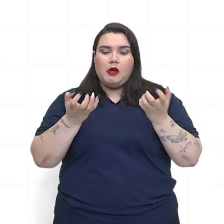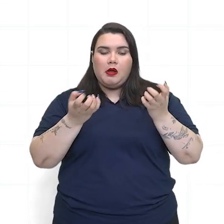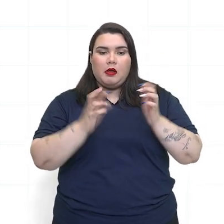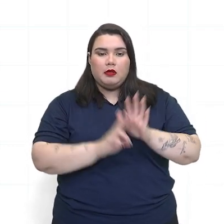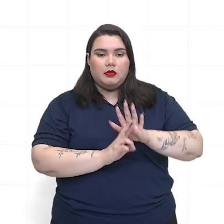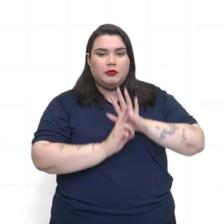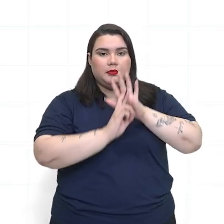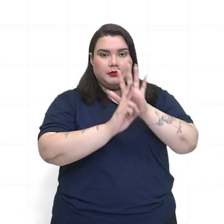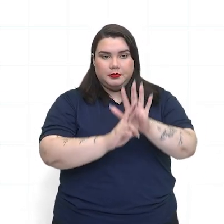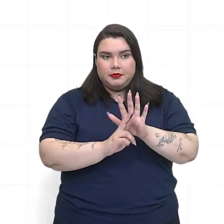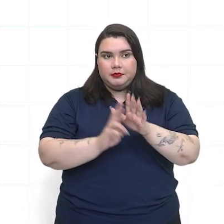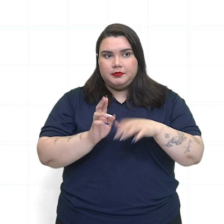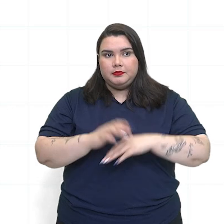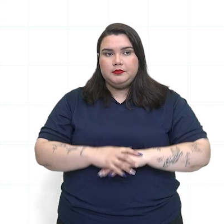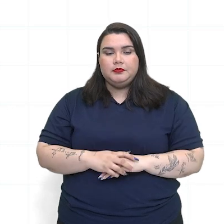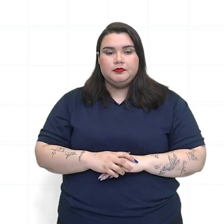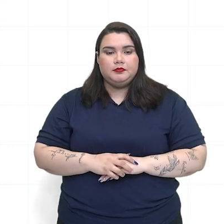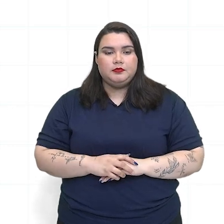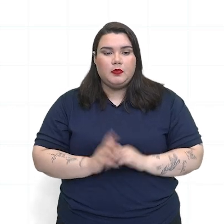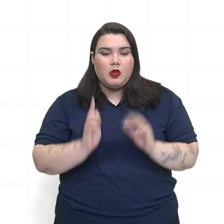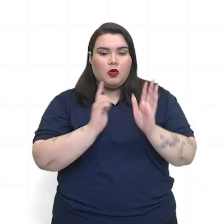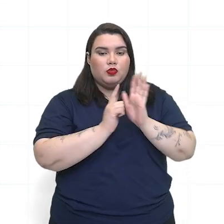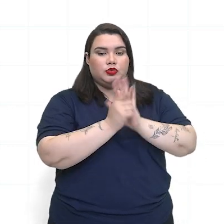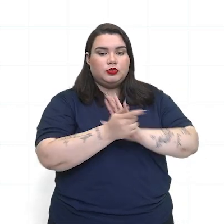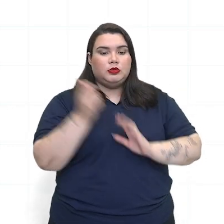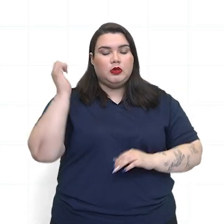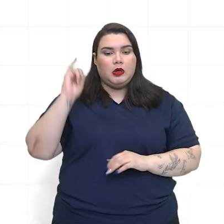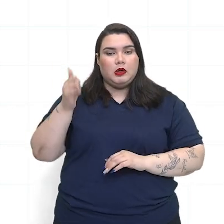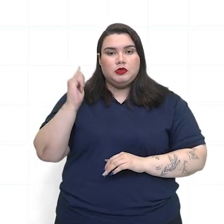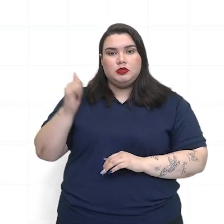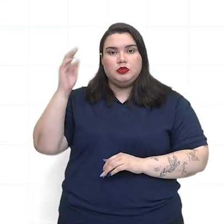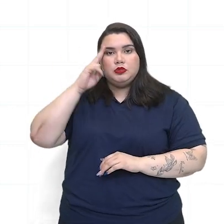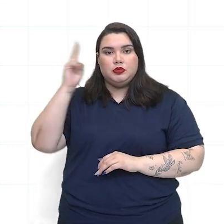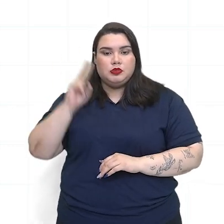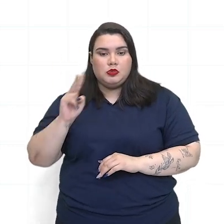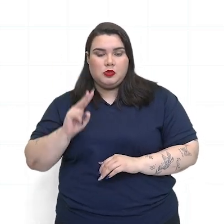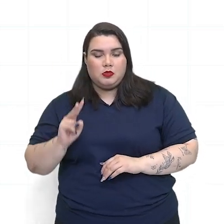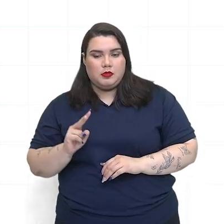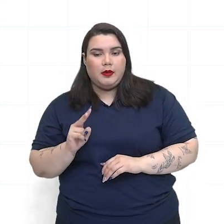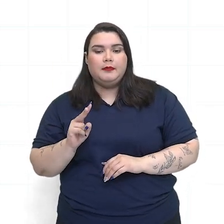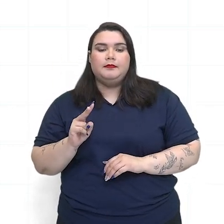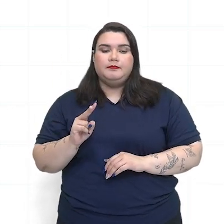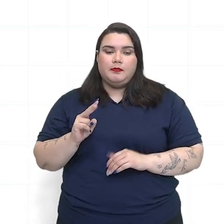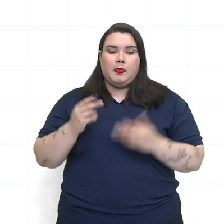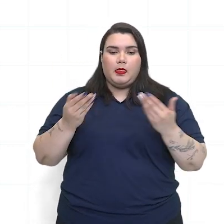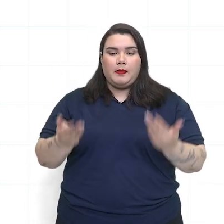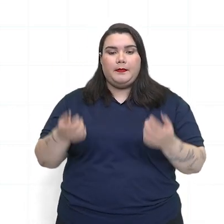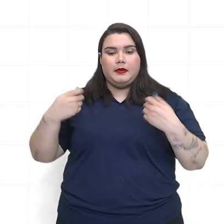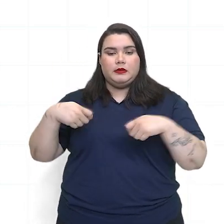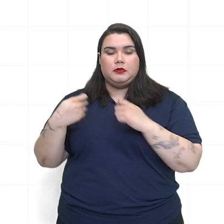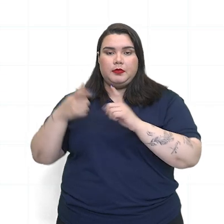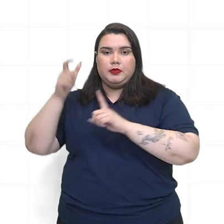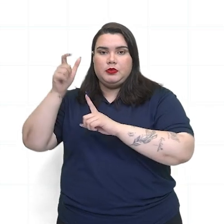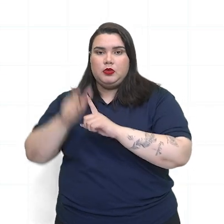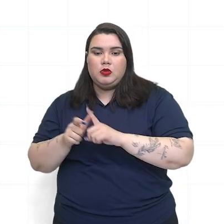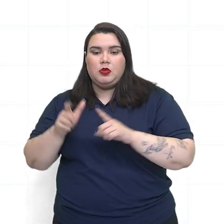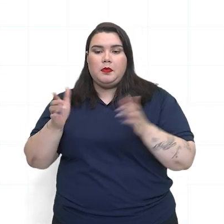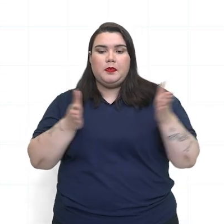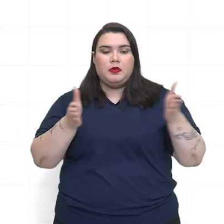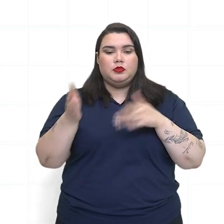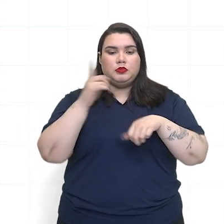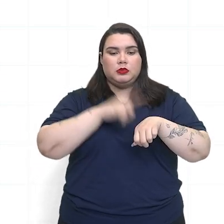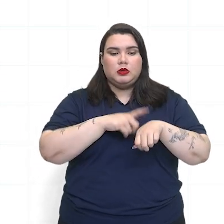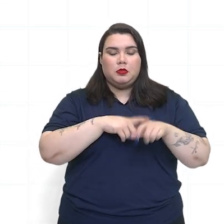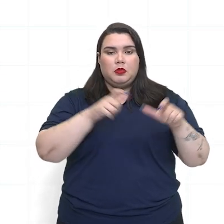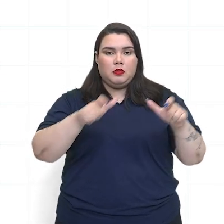né, dramatizar no palco. O gênero narrativo, ele vai contar uma história e vai ter que ter personagem, vai ter que ter o